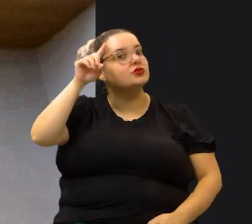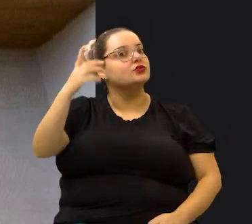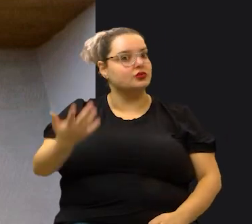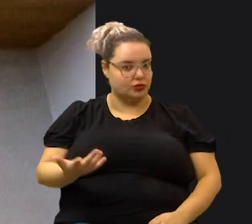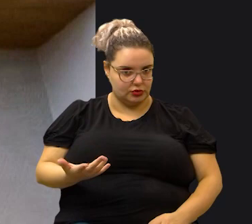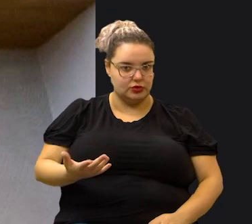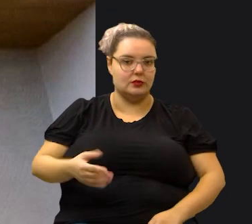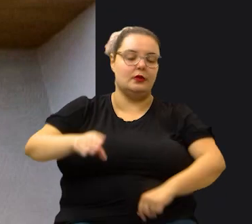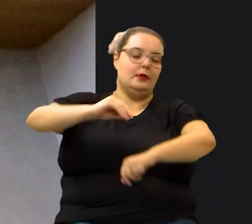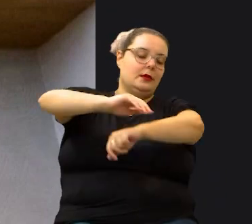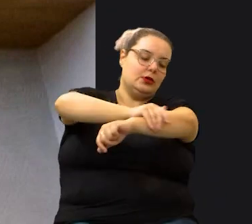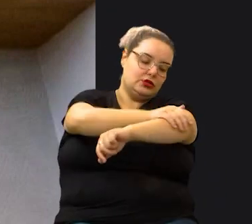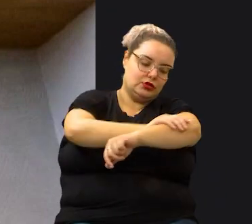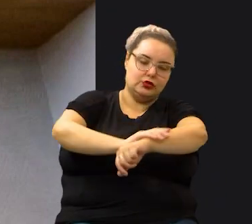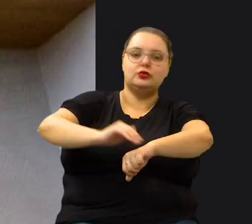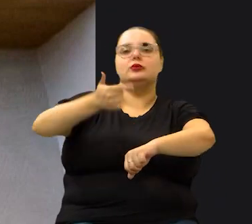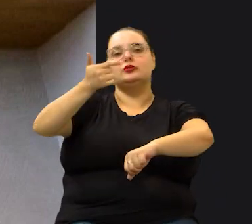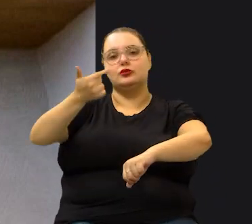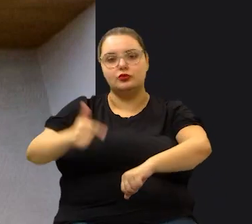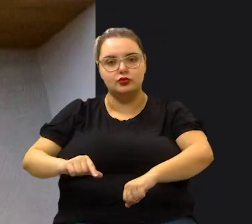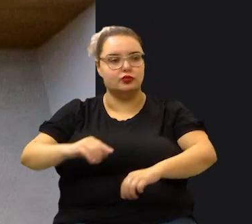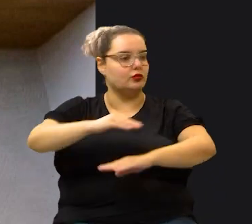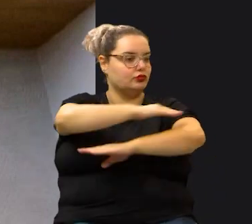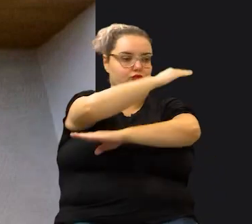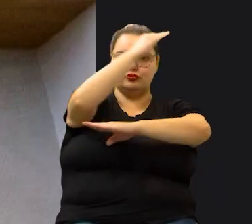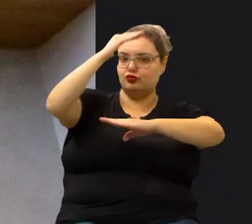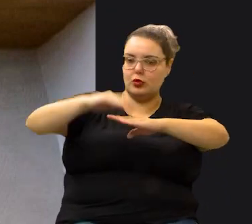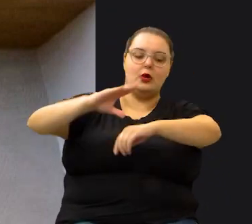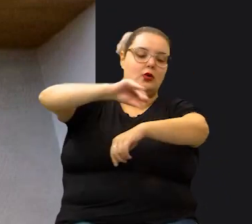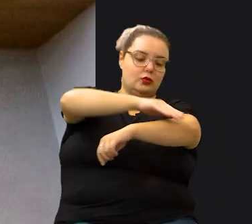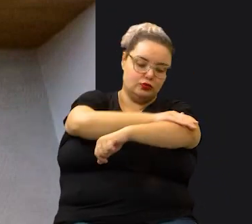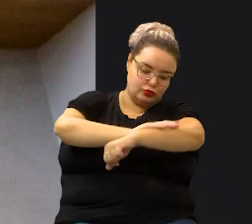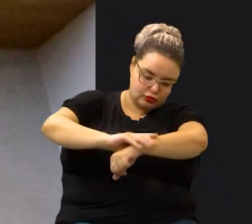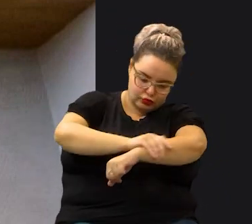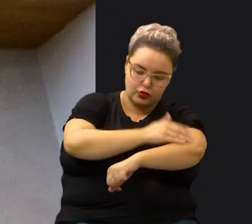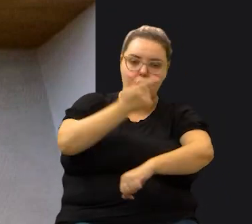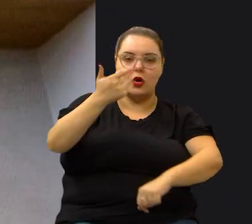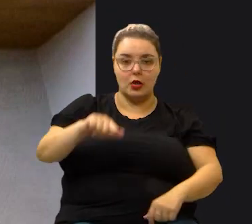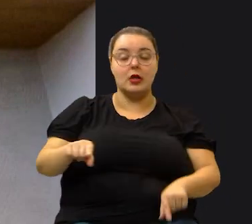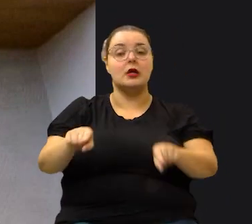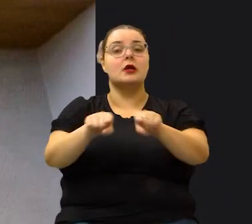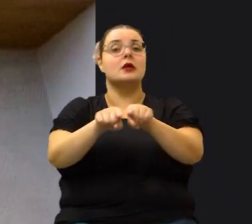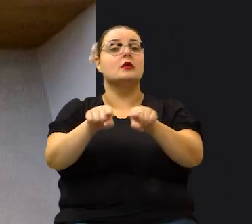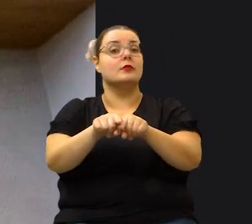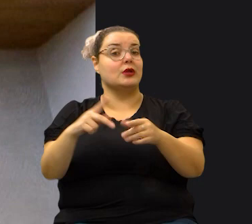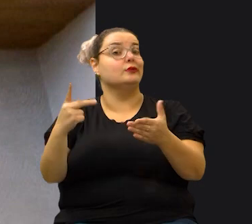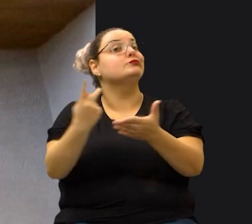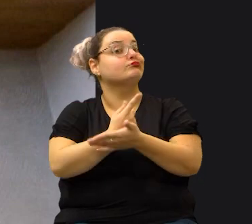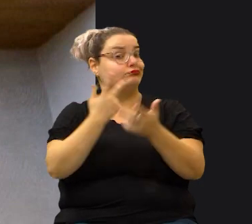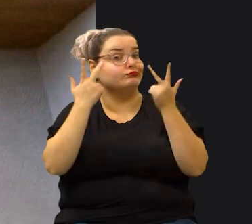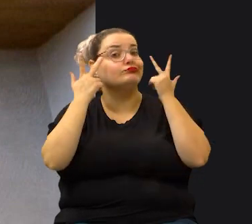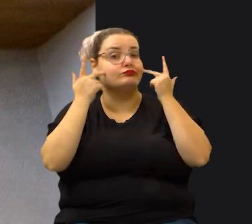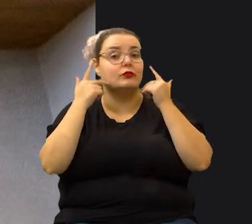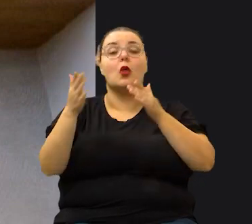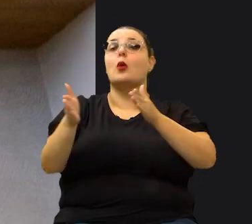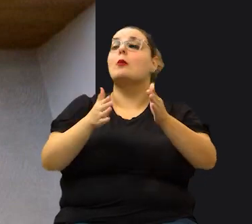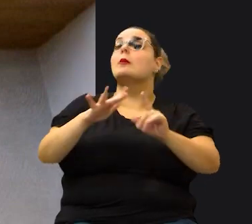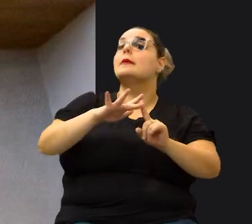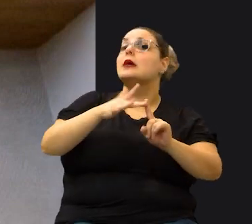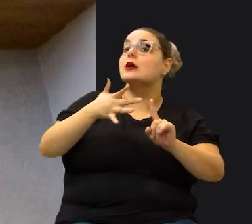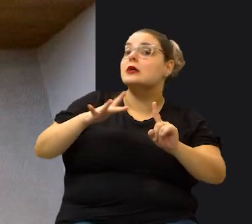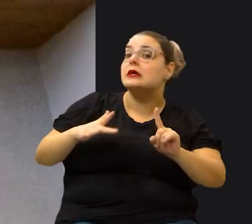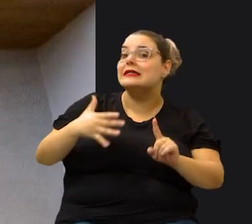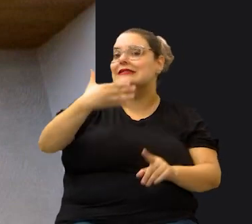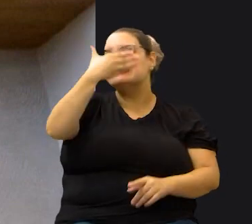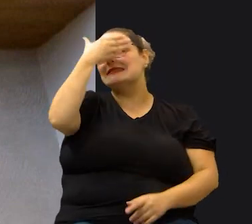Muitas vezes você repete a hidratação no decorrer do dia. Além da hidratação, um erro muito comum no período do outono